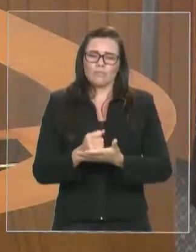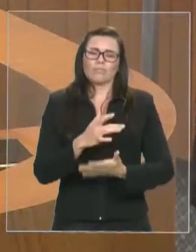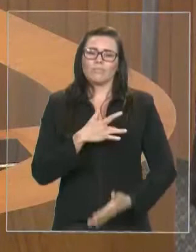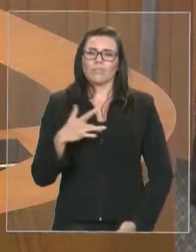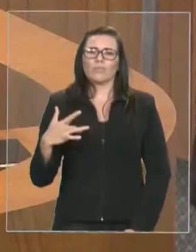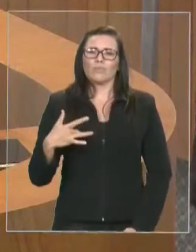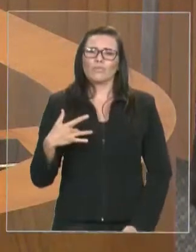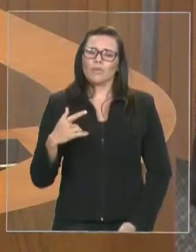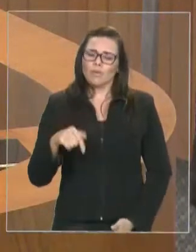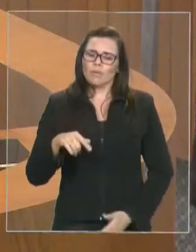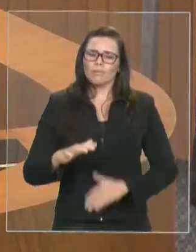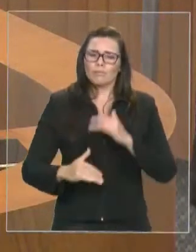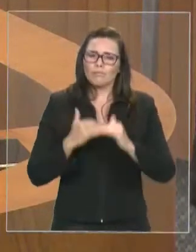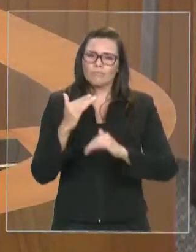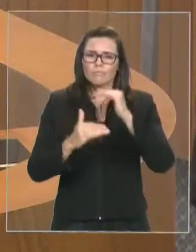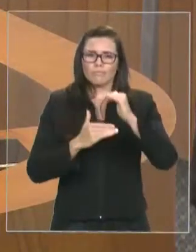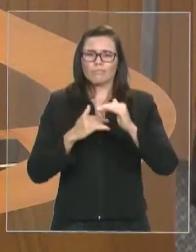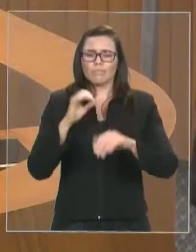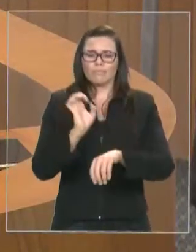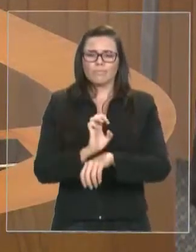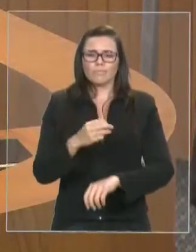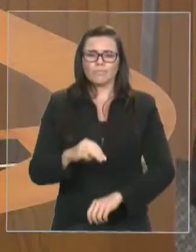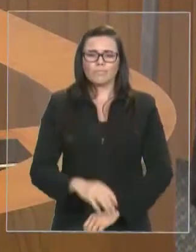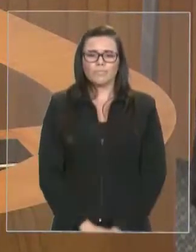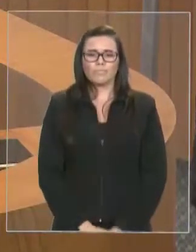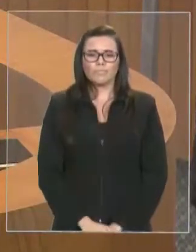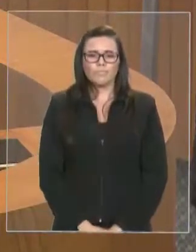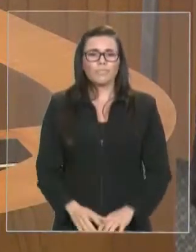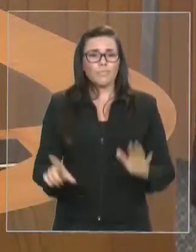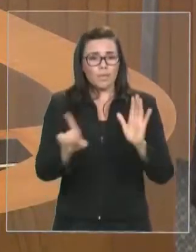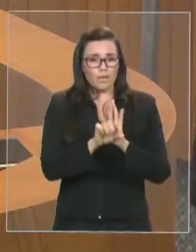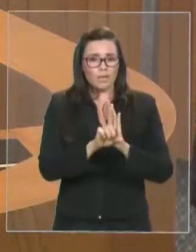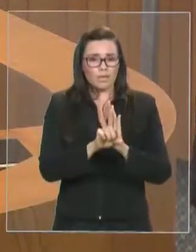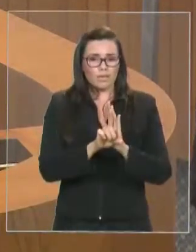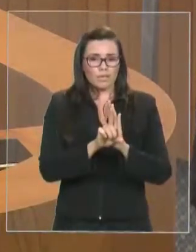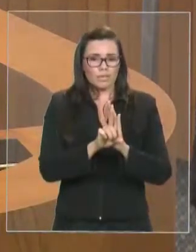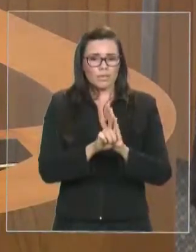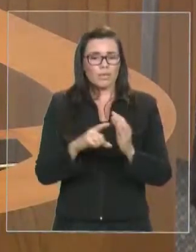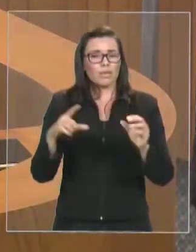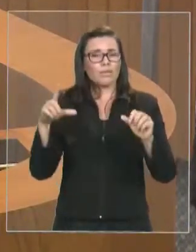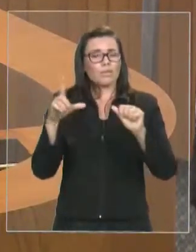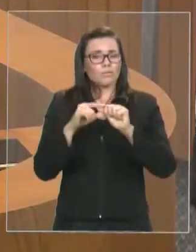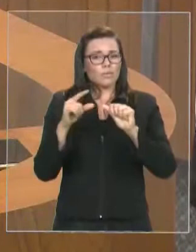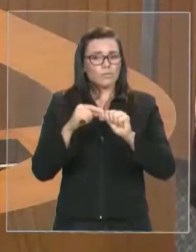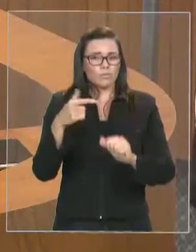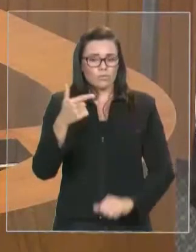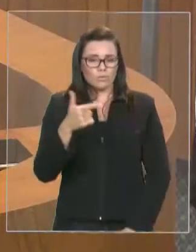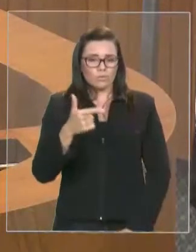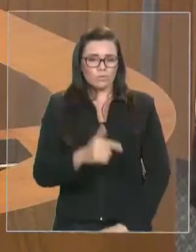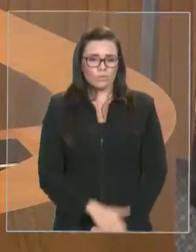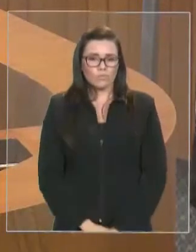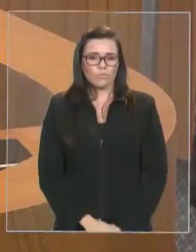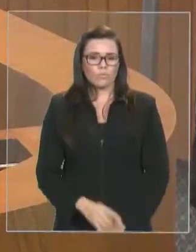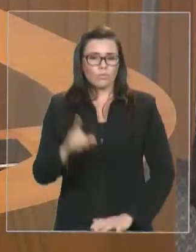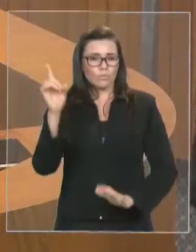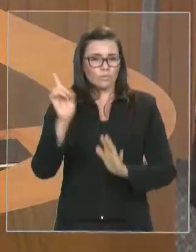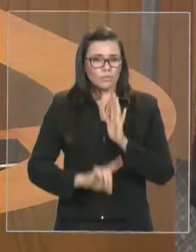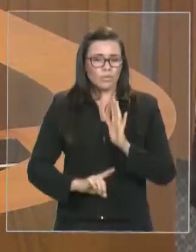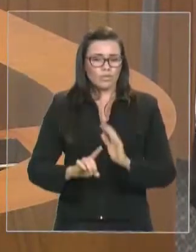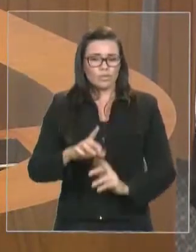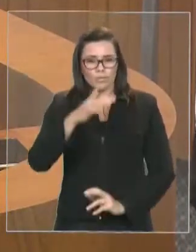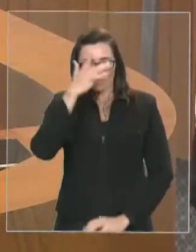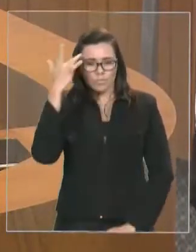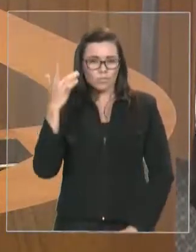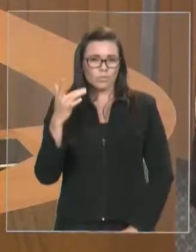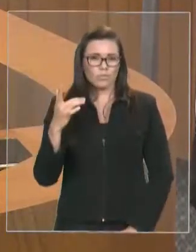No artigo 2º, a lei diz: são direitos dos usuários de saúde no